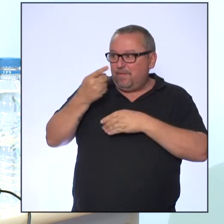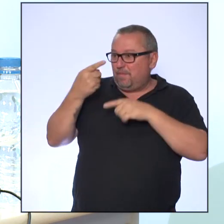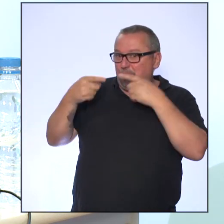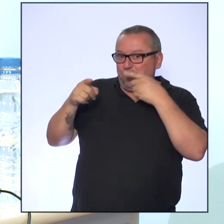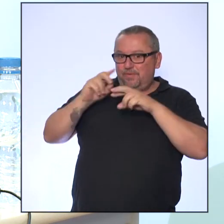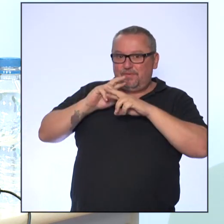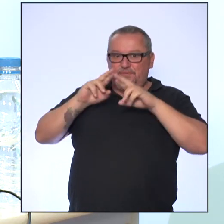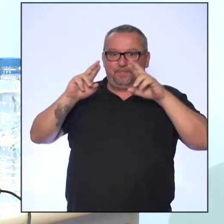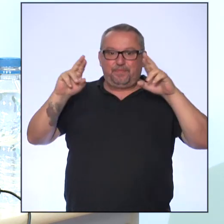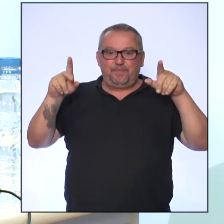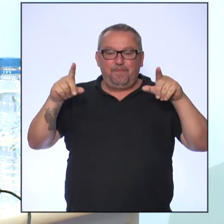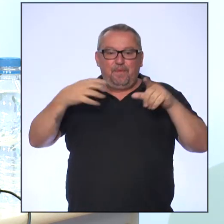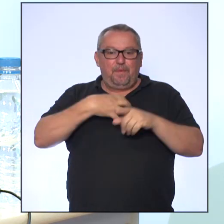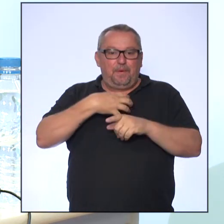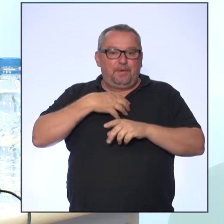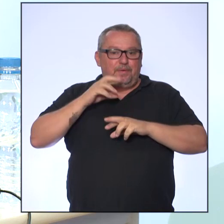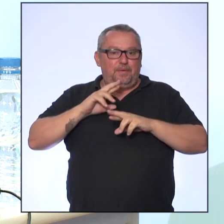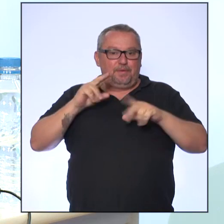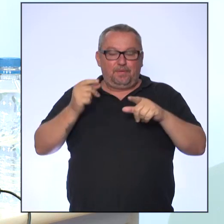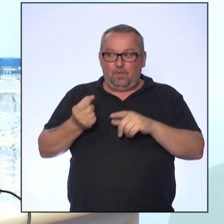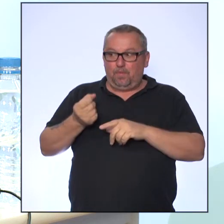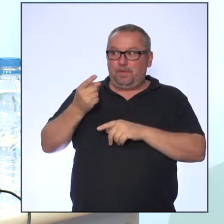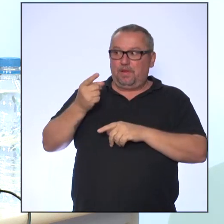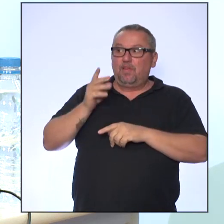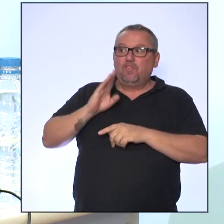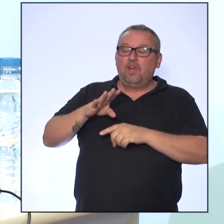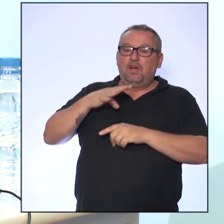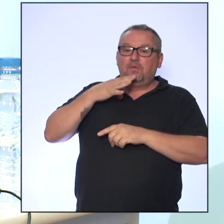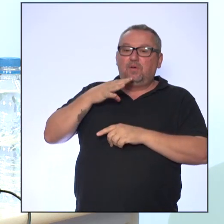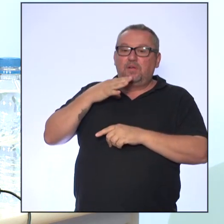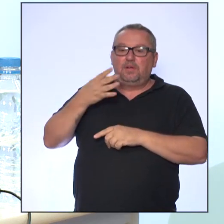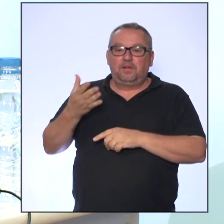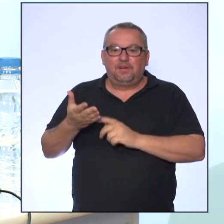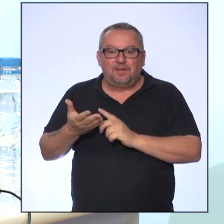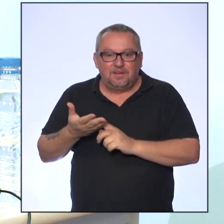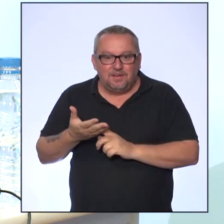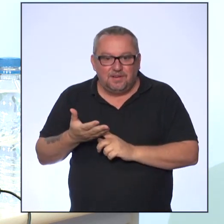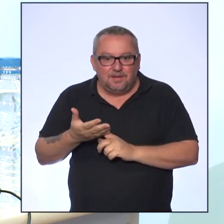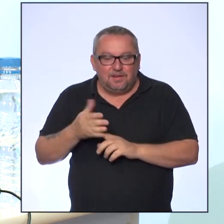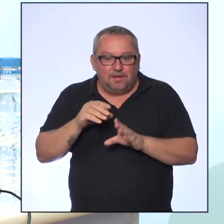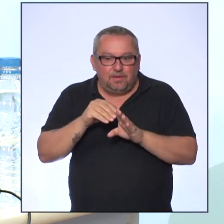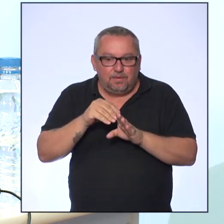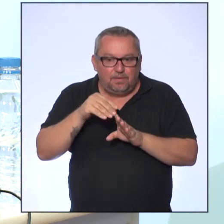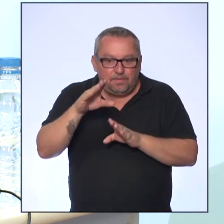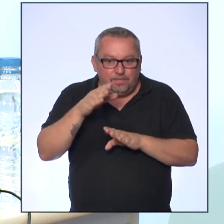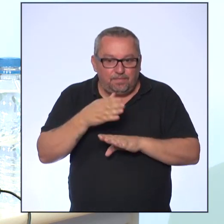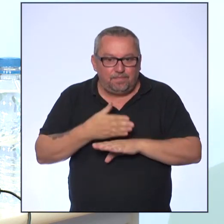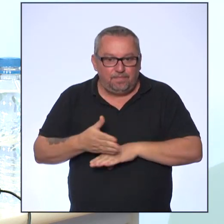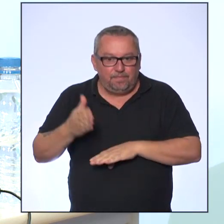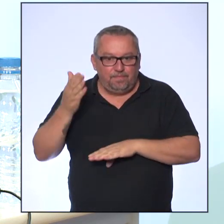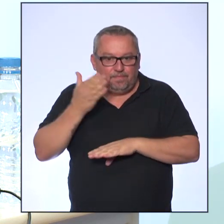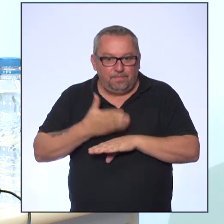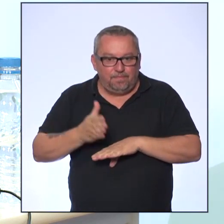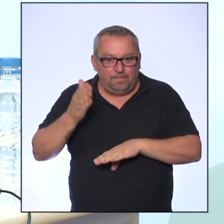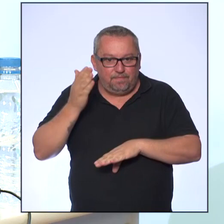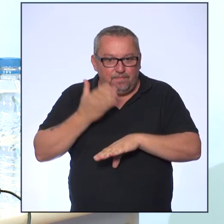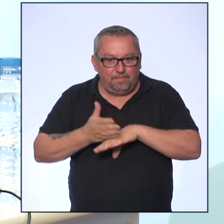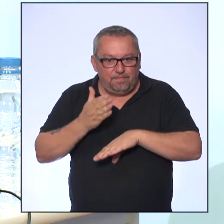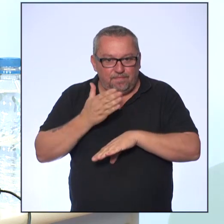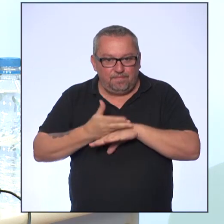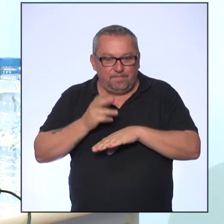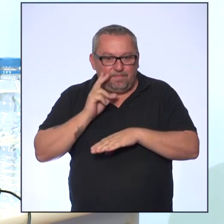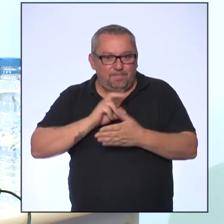diferente, um ritmo diferente, e você já escutei essa música. Então, fica a dica como exercício, tá? Para vocês irem